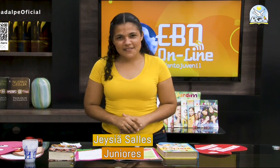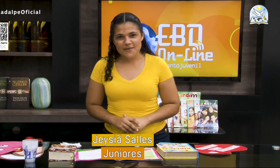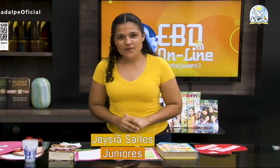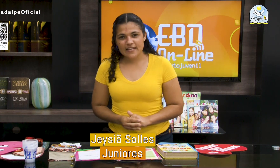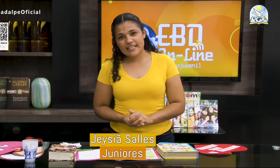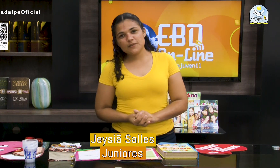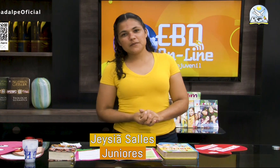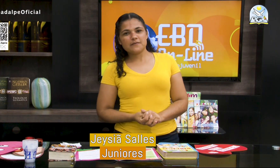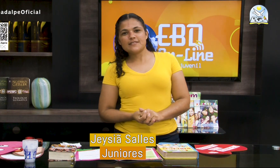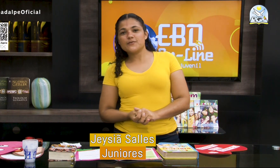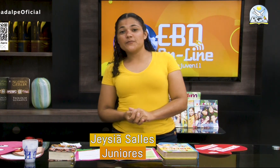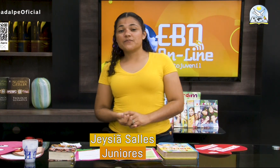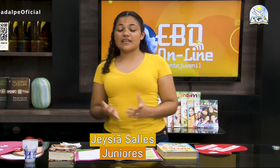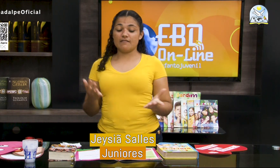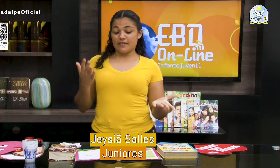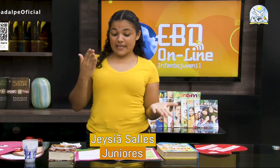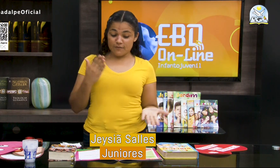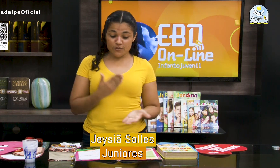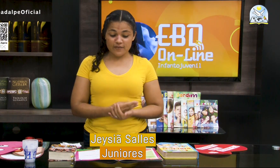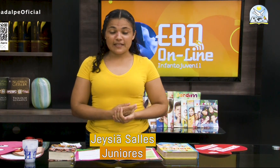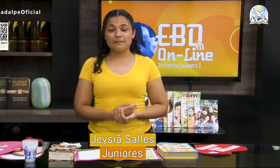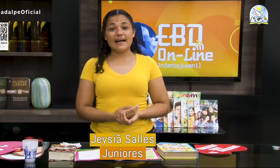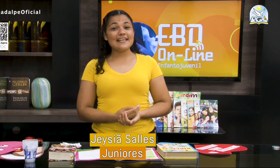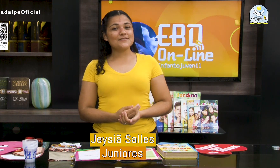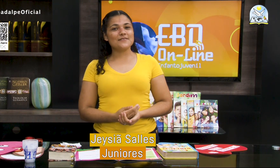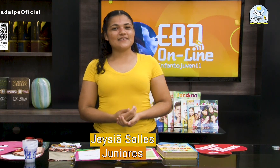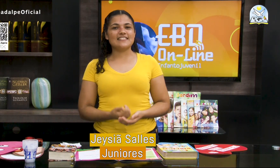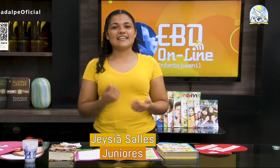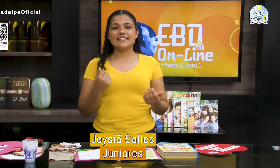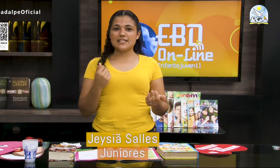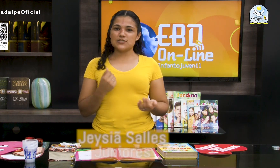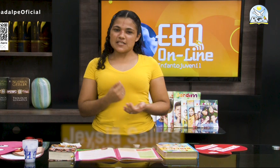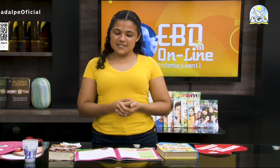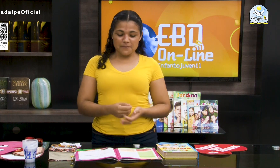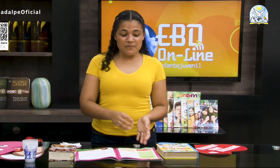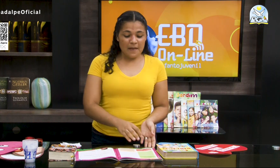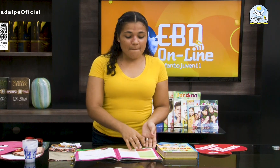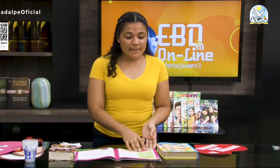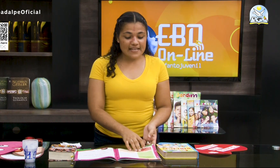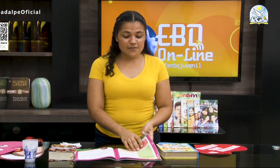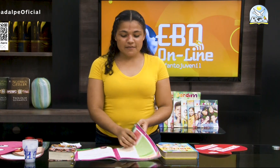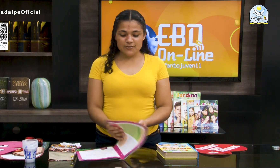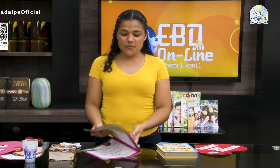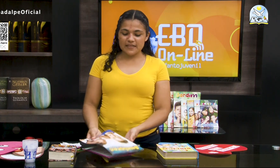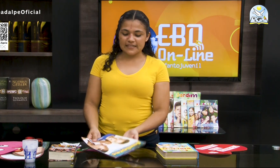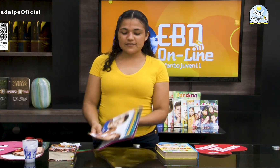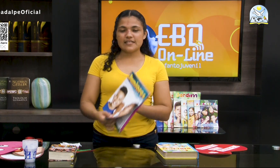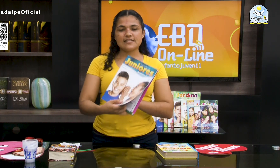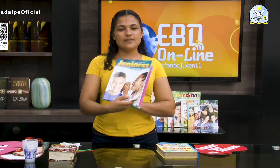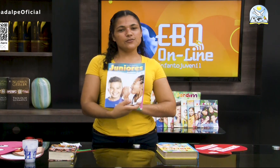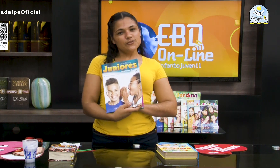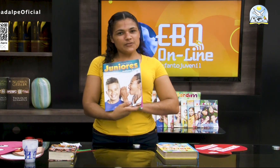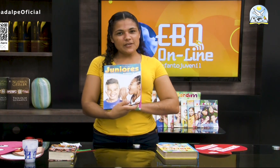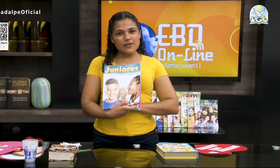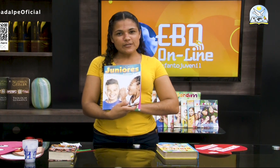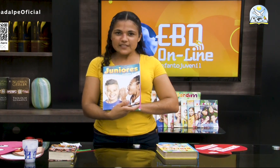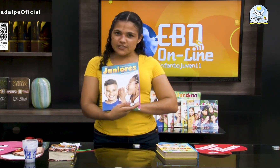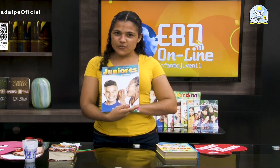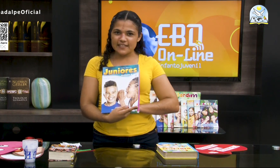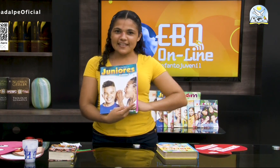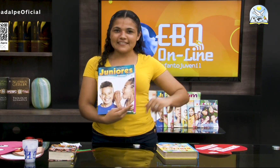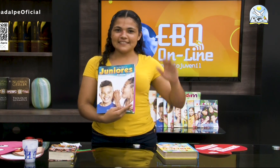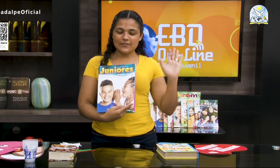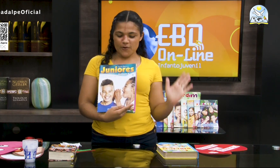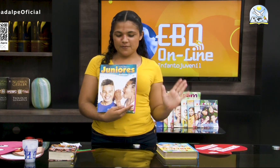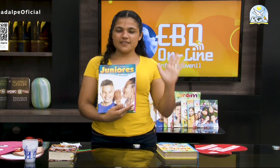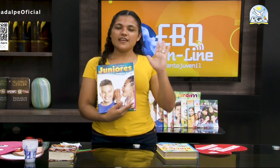A paz do Senhor, querido professor, quem vos fala mais uma vez é a tia Geisia, mais uma vez comentando a lição dos juniores,